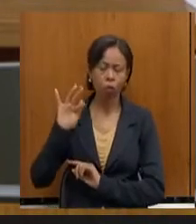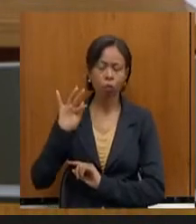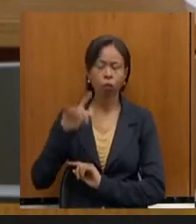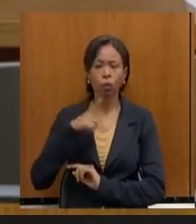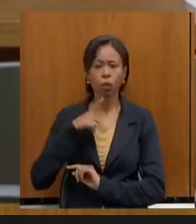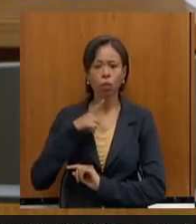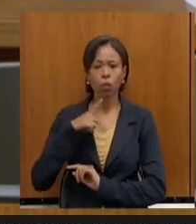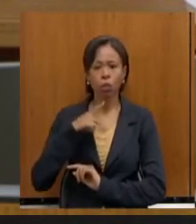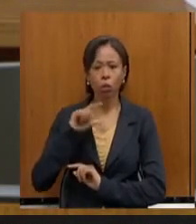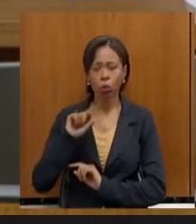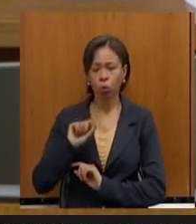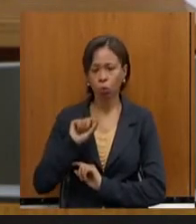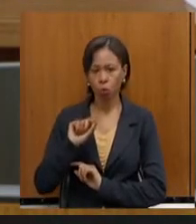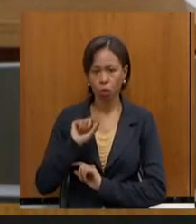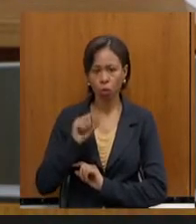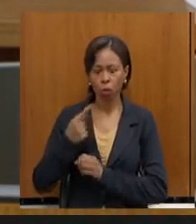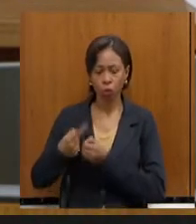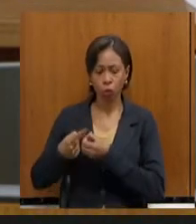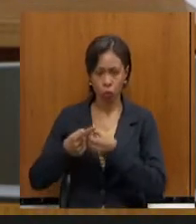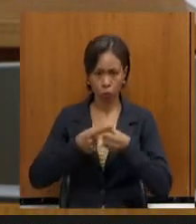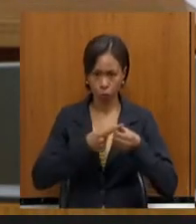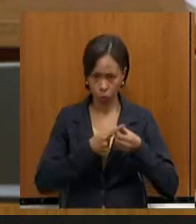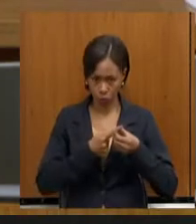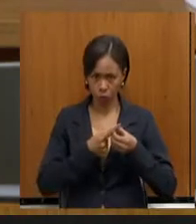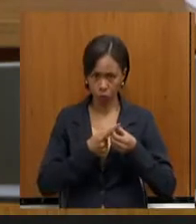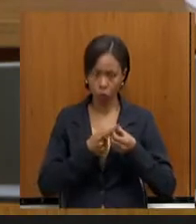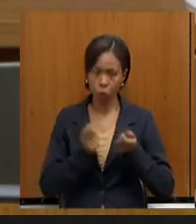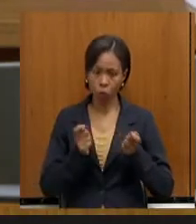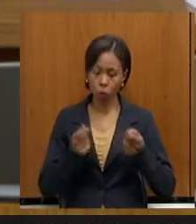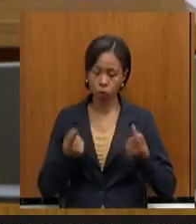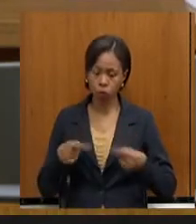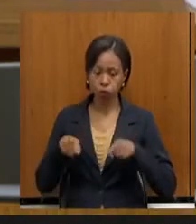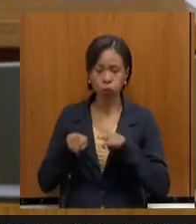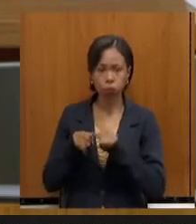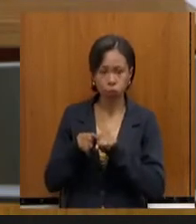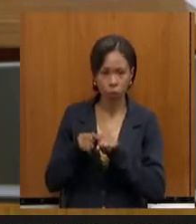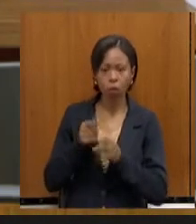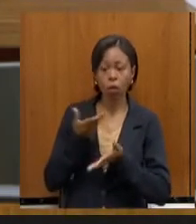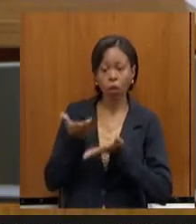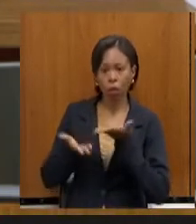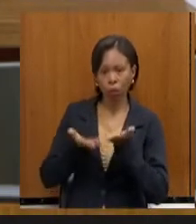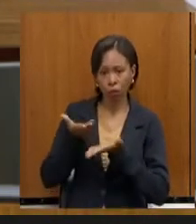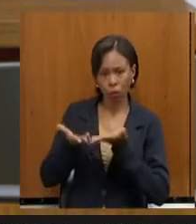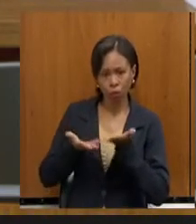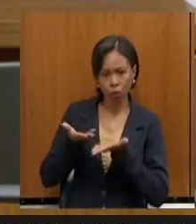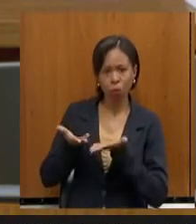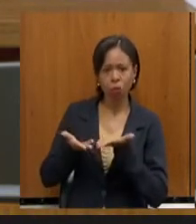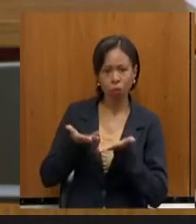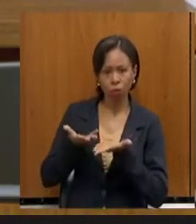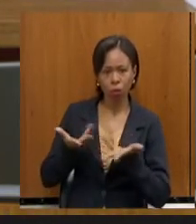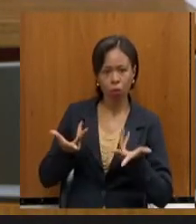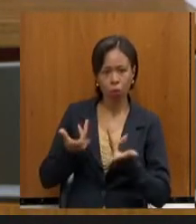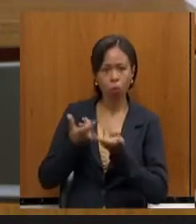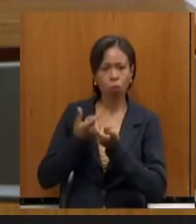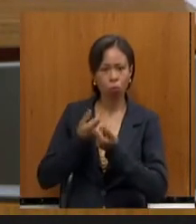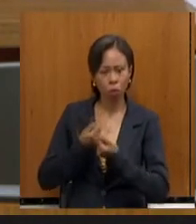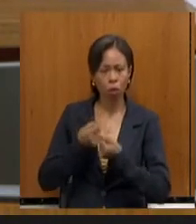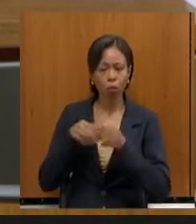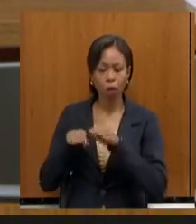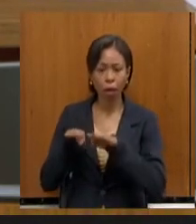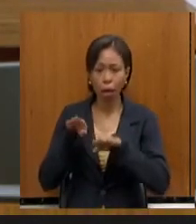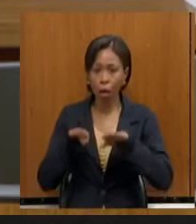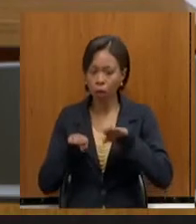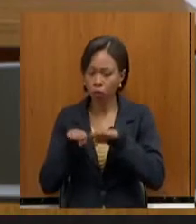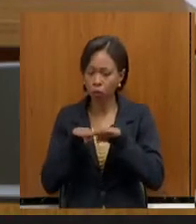condição para que os municípios se associe possam ter uma prestação de serviço de qualidade com equilíbrio econômico-financeiro